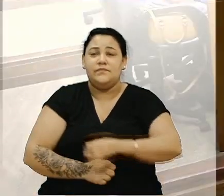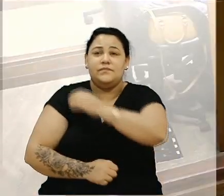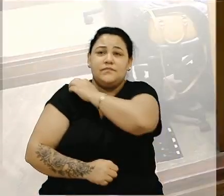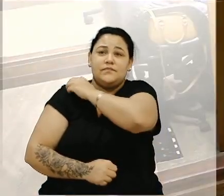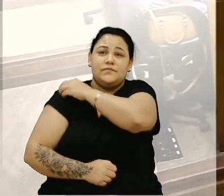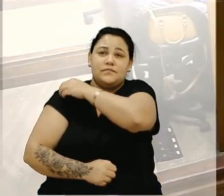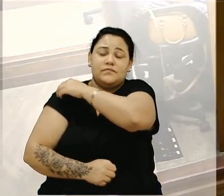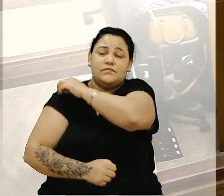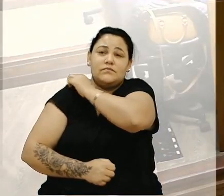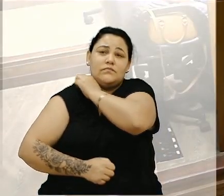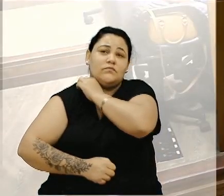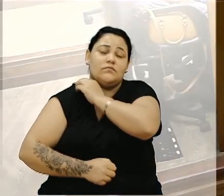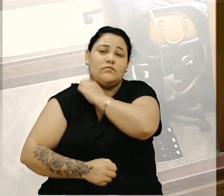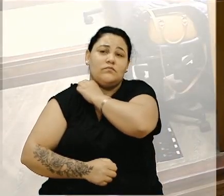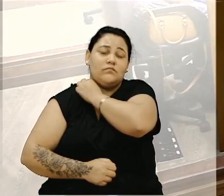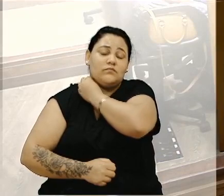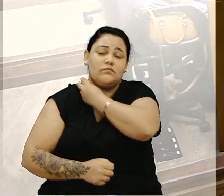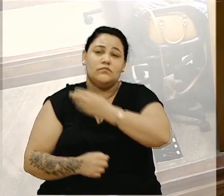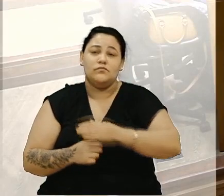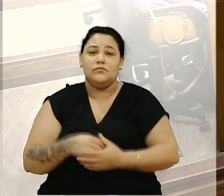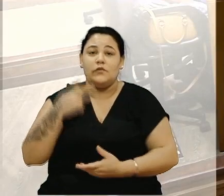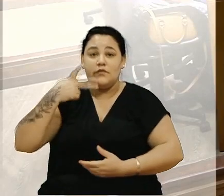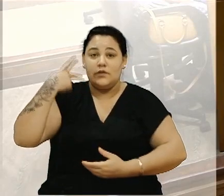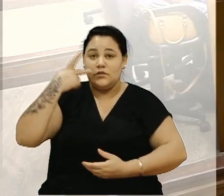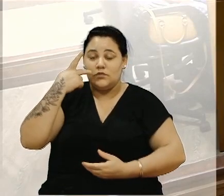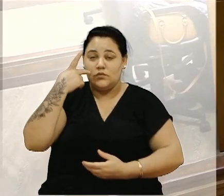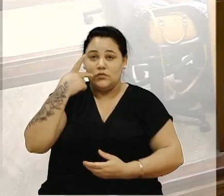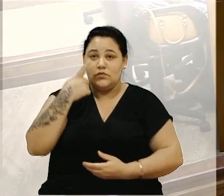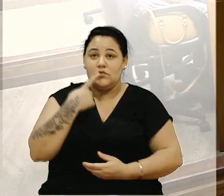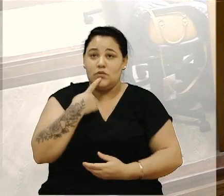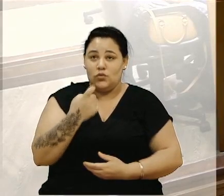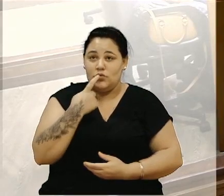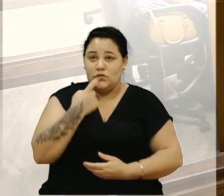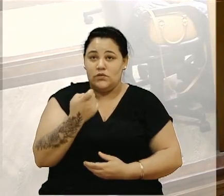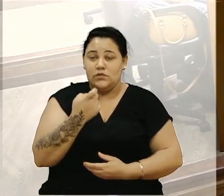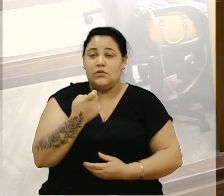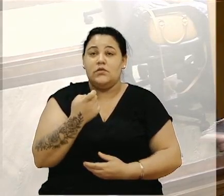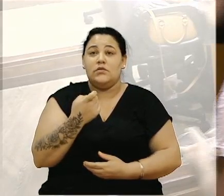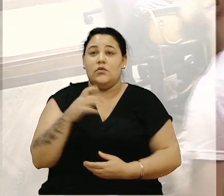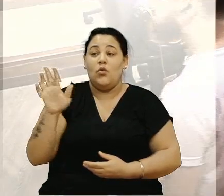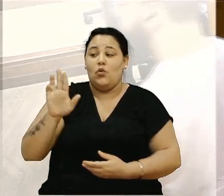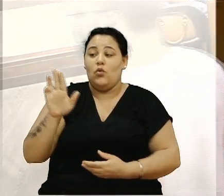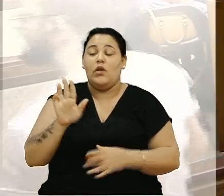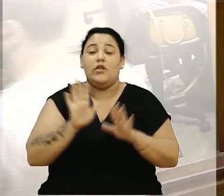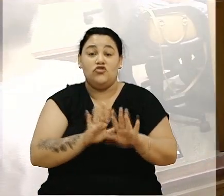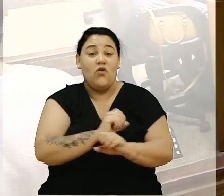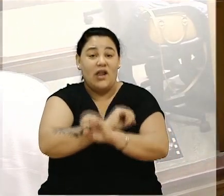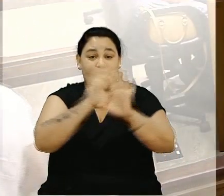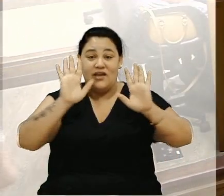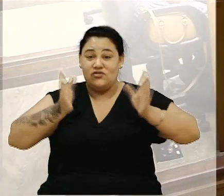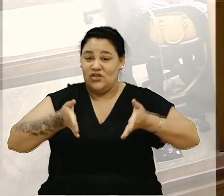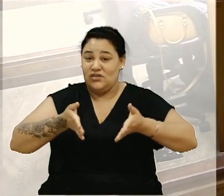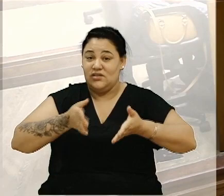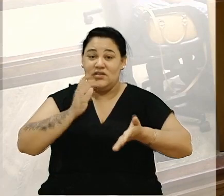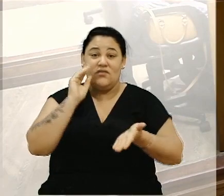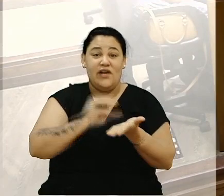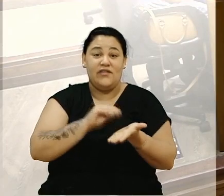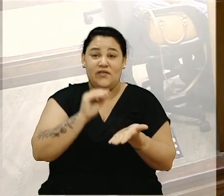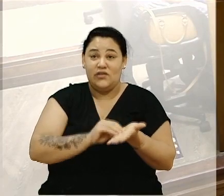Vereadora Rose, o presidente deixou muito claro que não faltarão recursos para o Rio Grande do Sul, desde que sejam